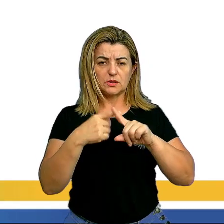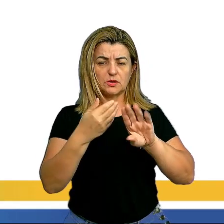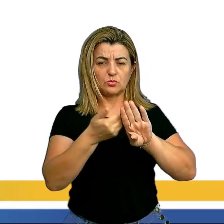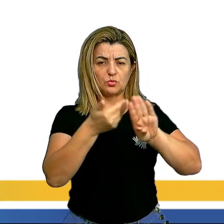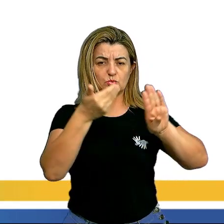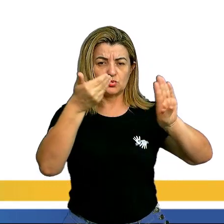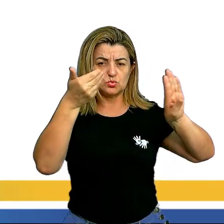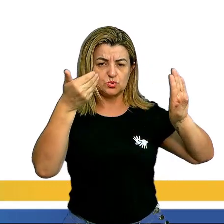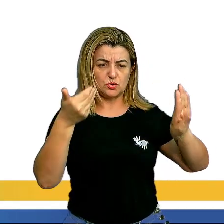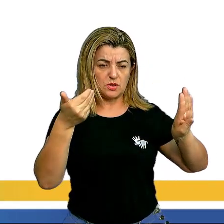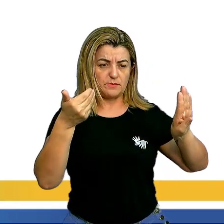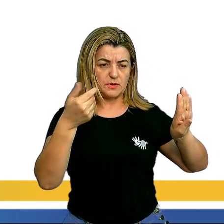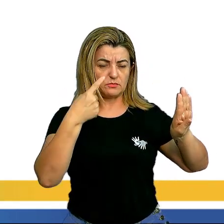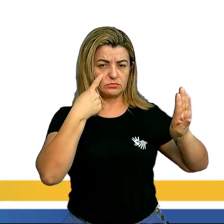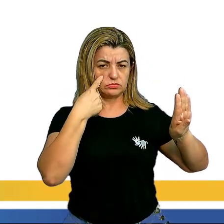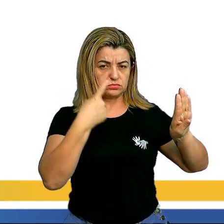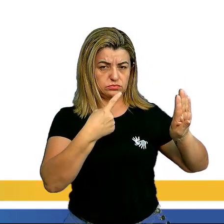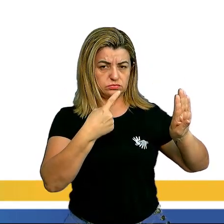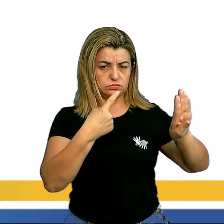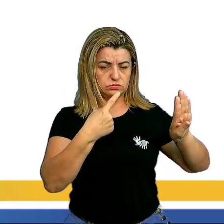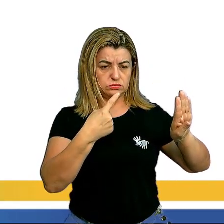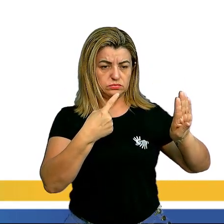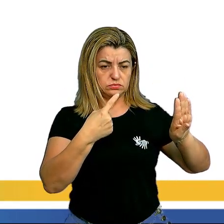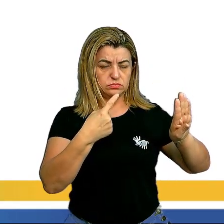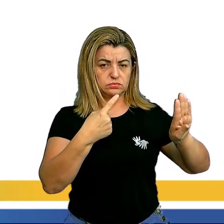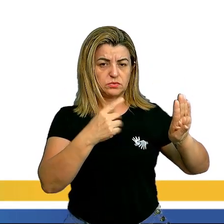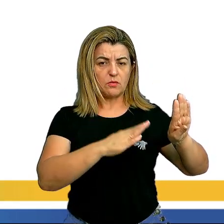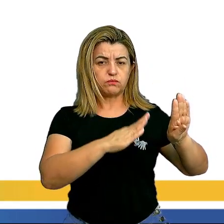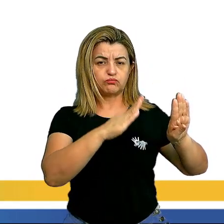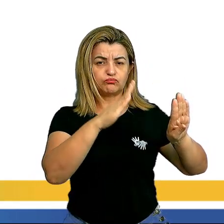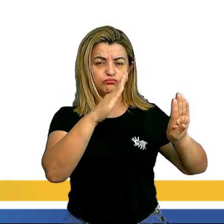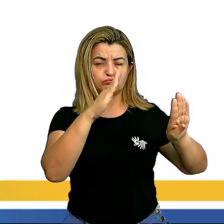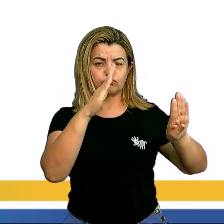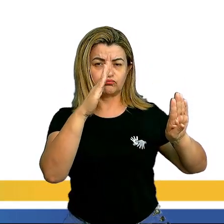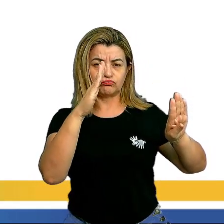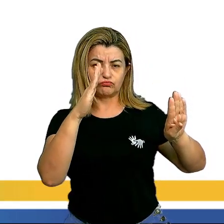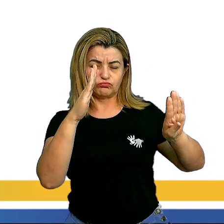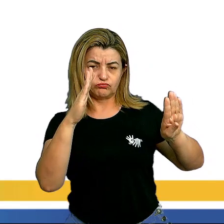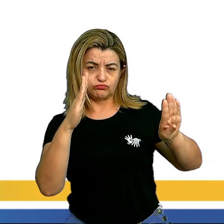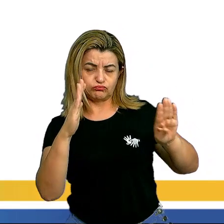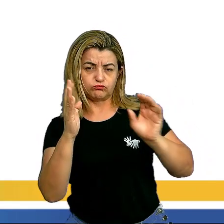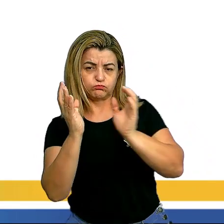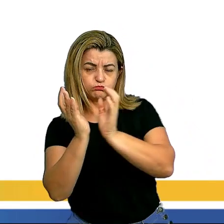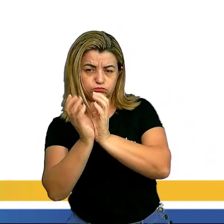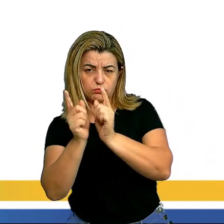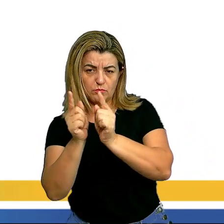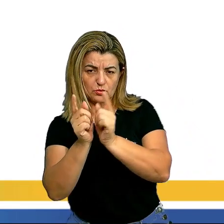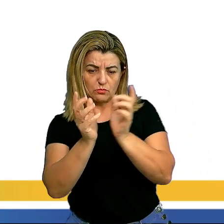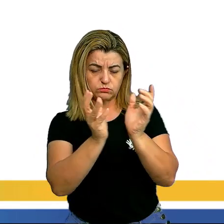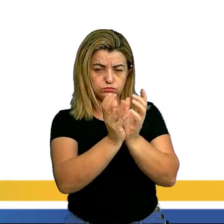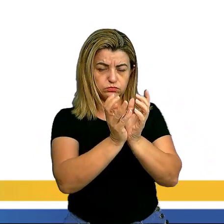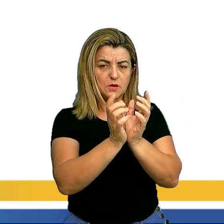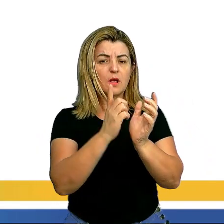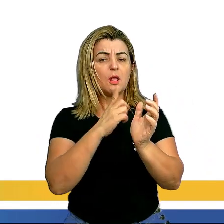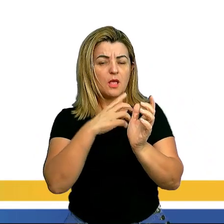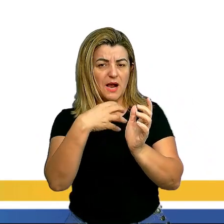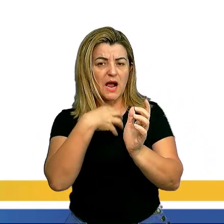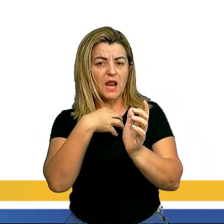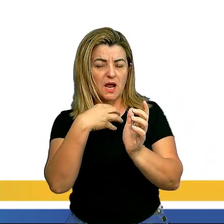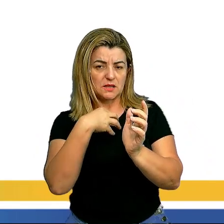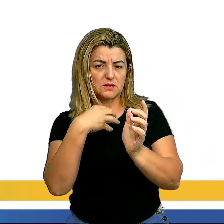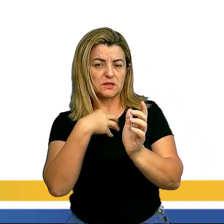isolamento, aqui, passando um tempo, essas subpopulações apresentam